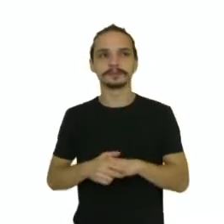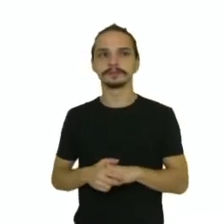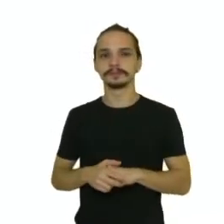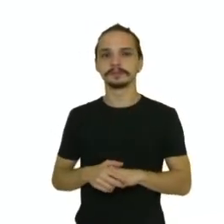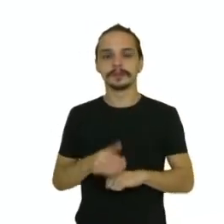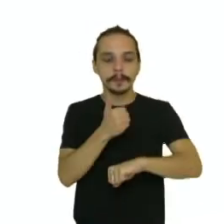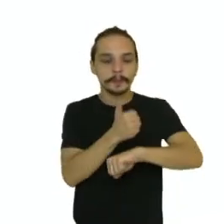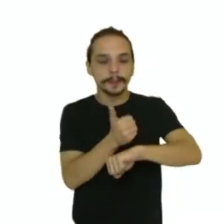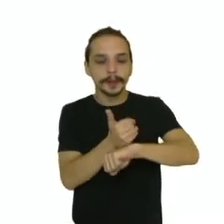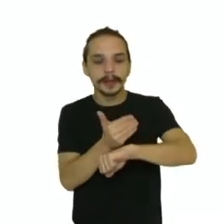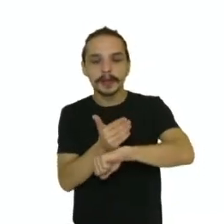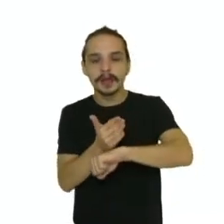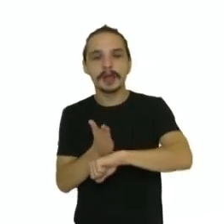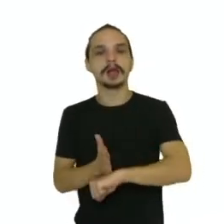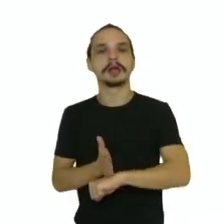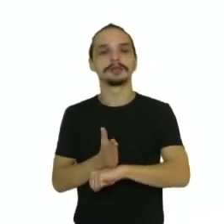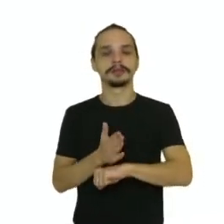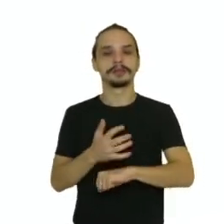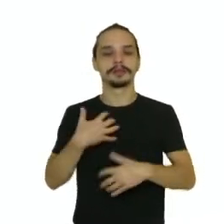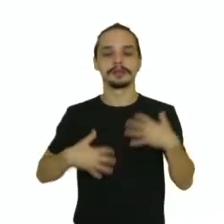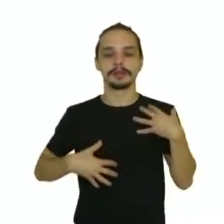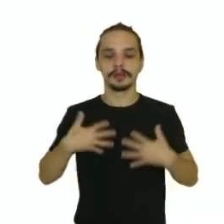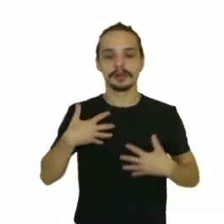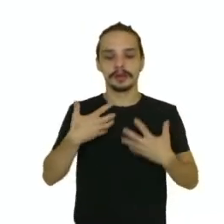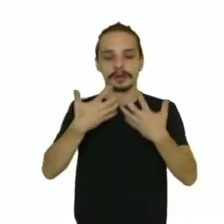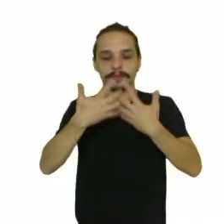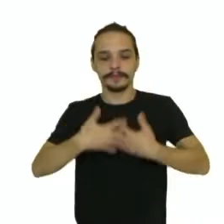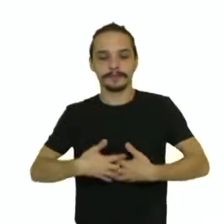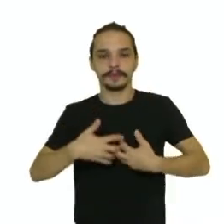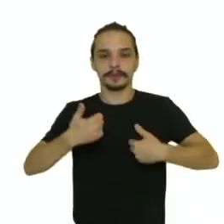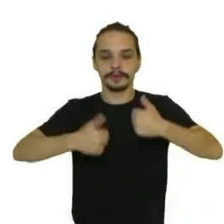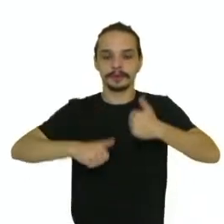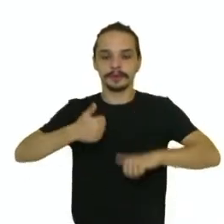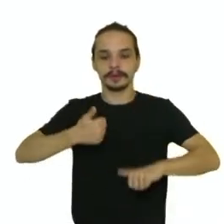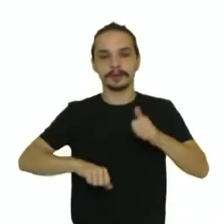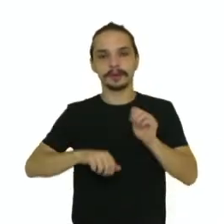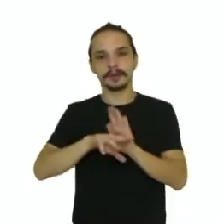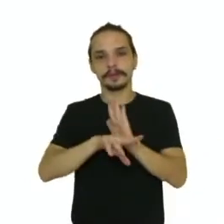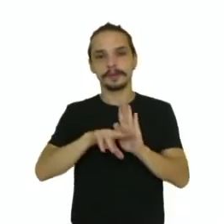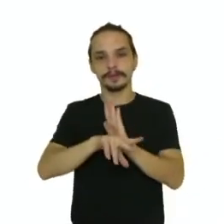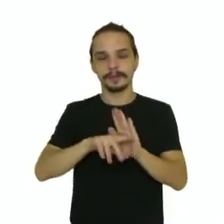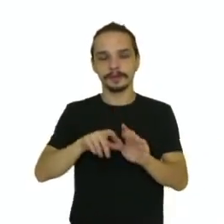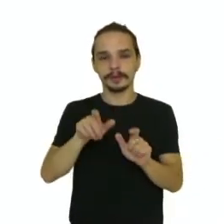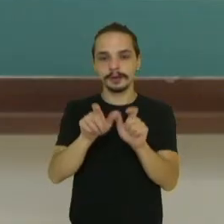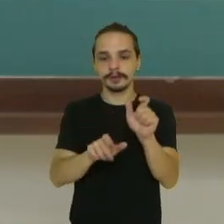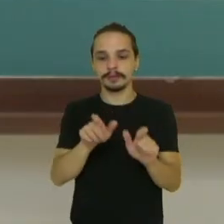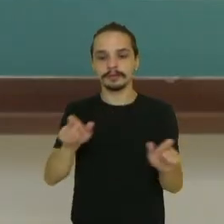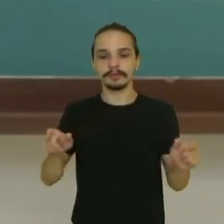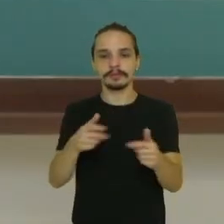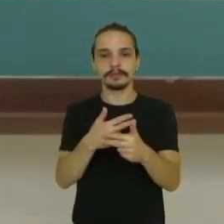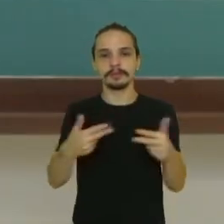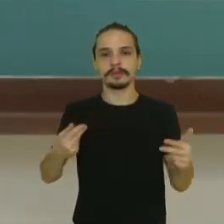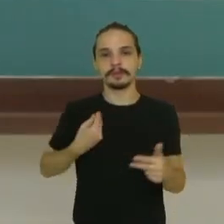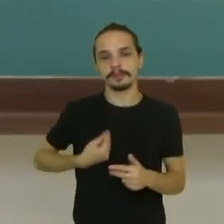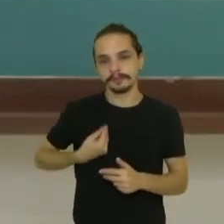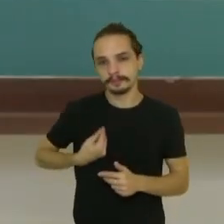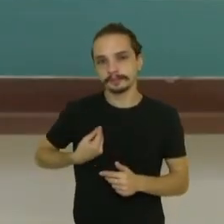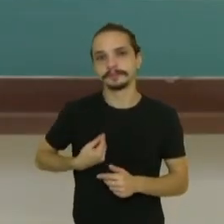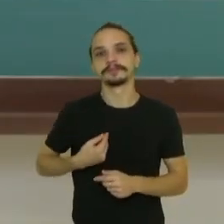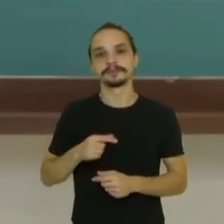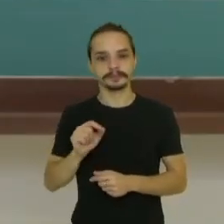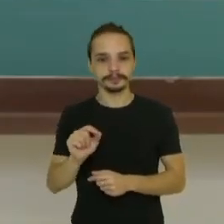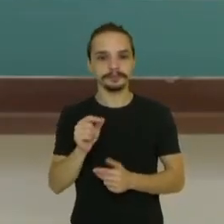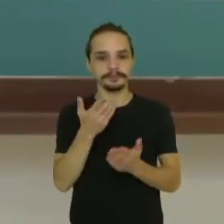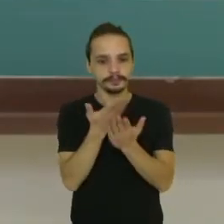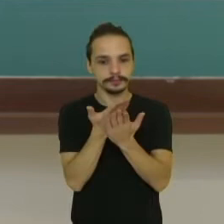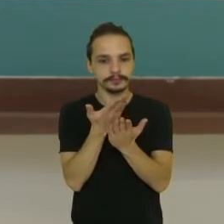inferiores idade do funcionamento químico e biológico dos seres vivos Então nem tem a dica